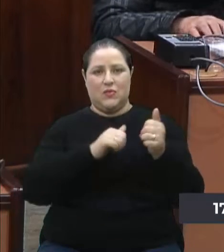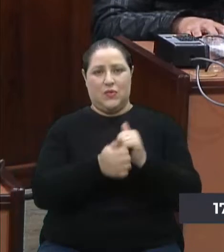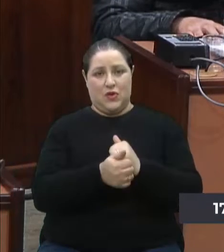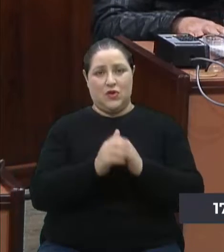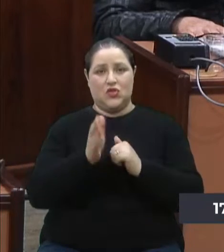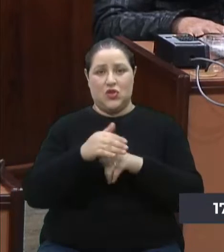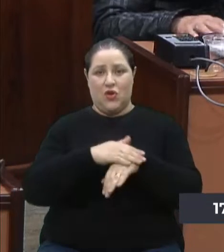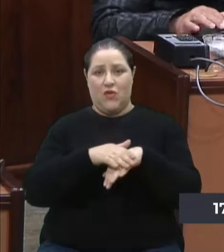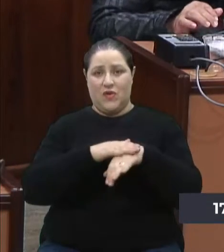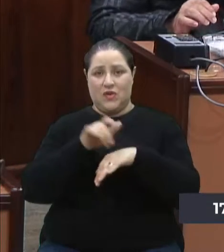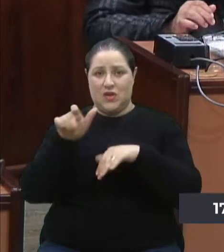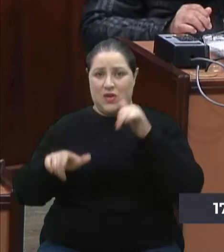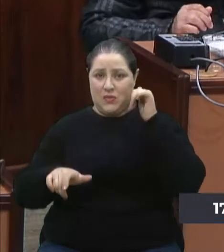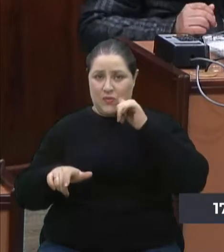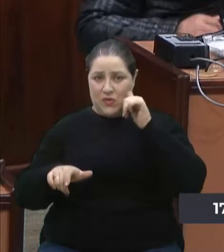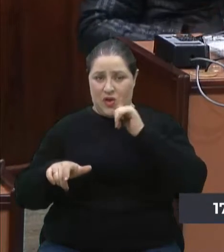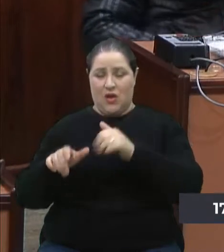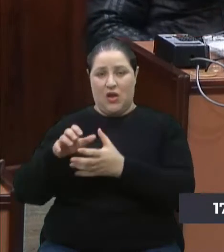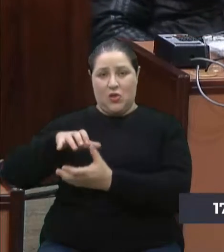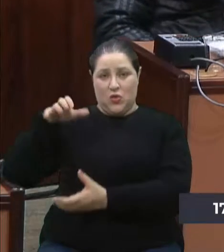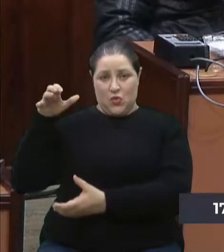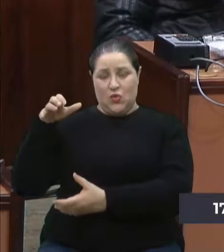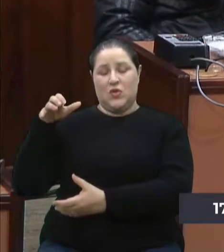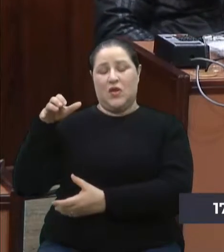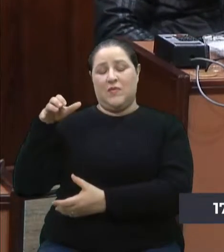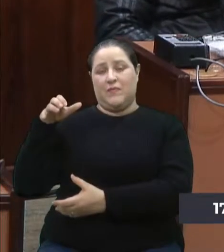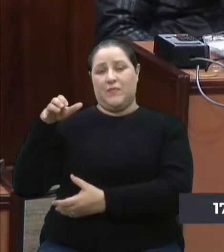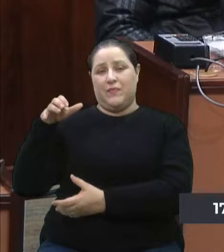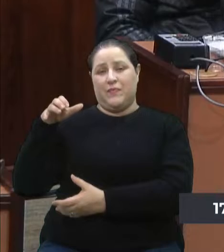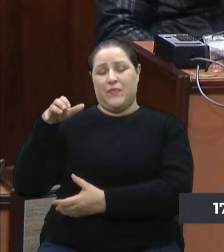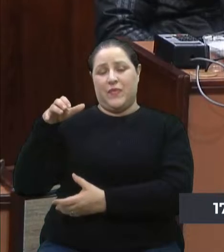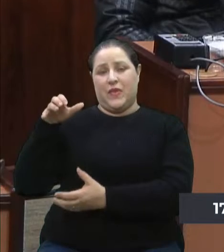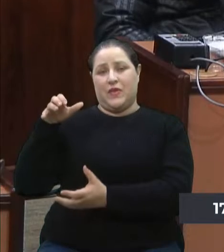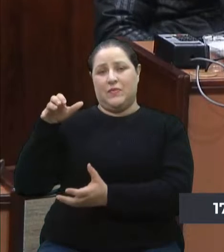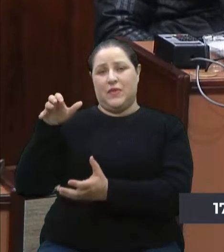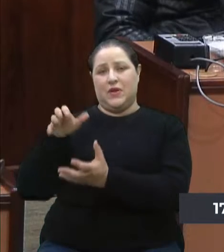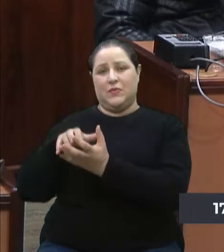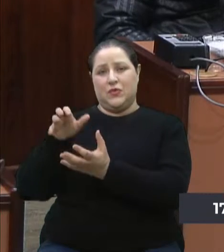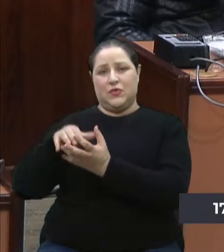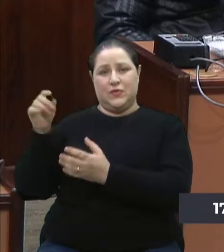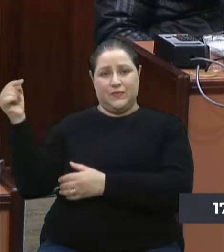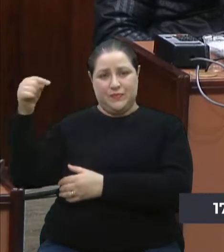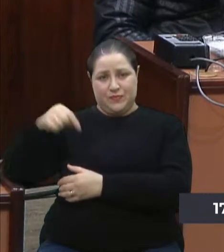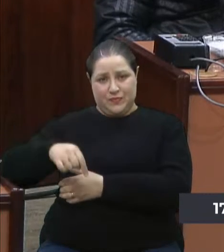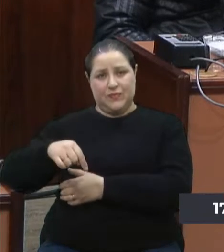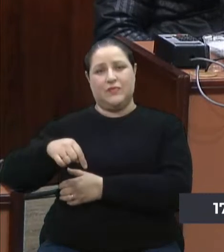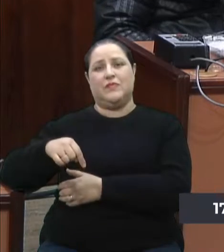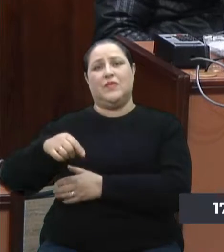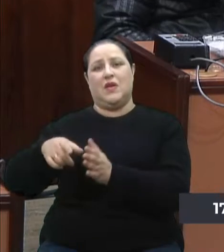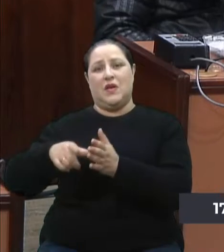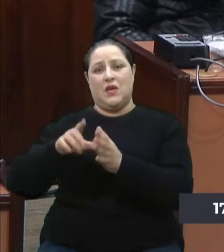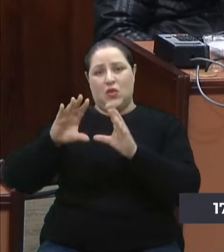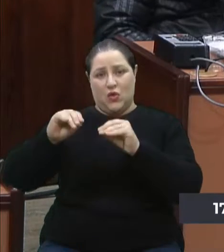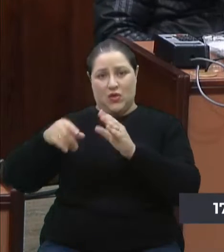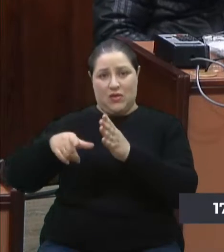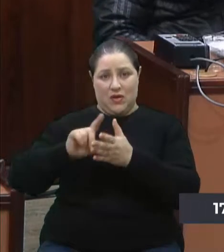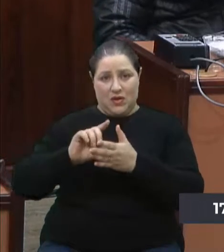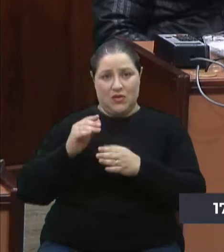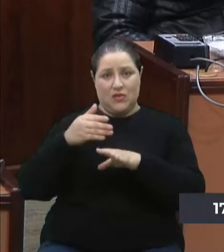inclusive que vieram de Pernambuco para jogar aqui bom né E que foram jantar na noite anterior restaurante de Caxias do Sul